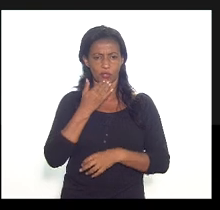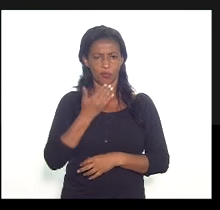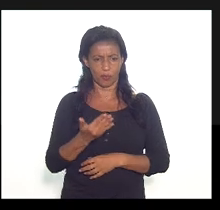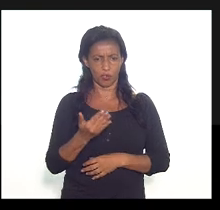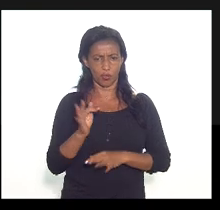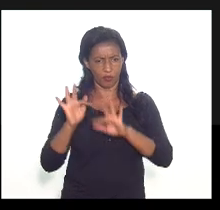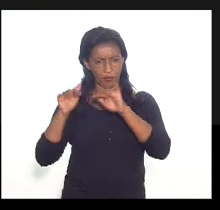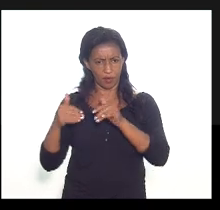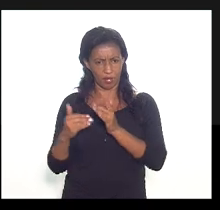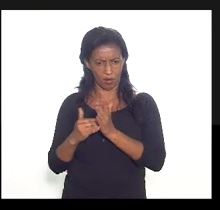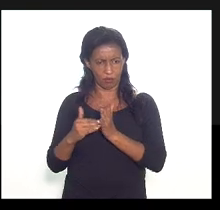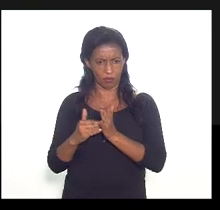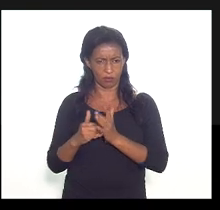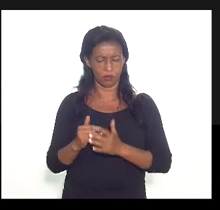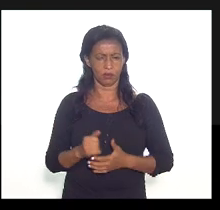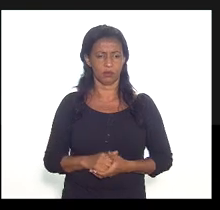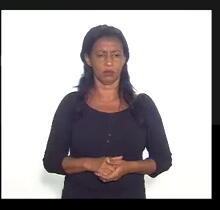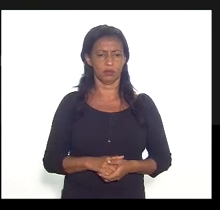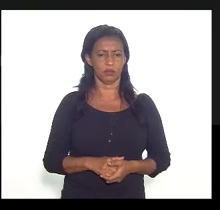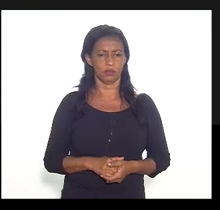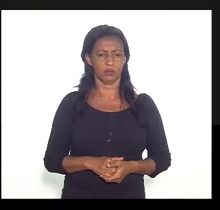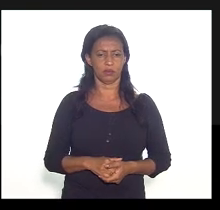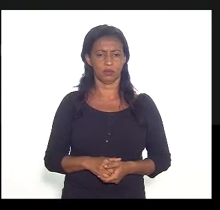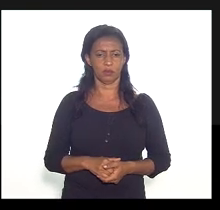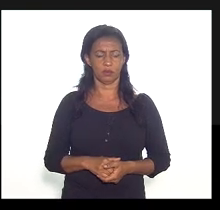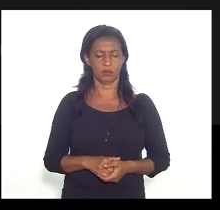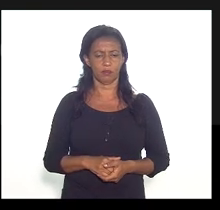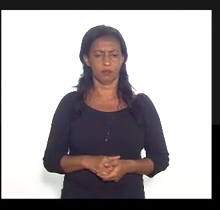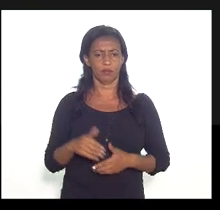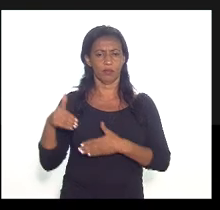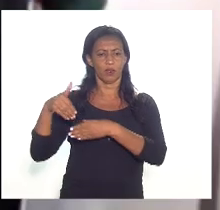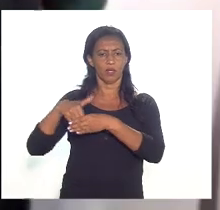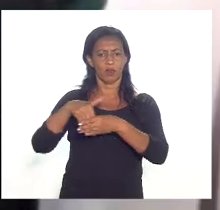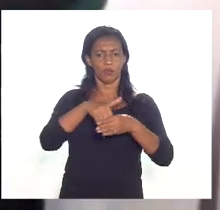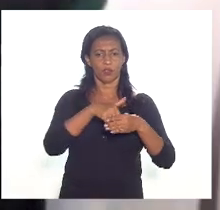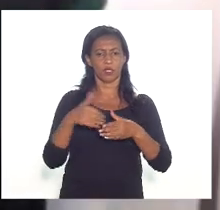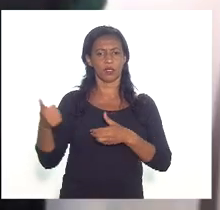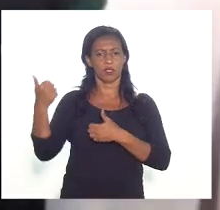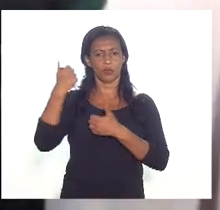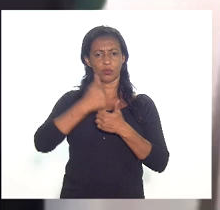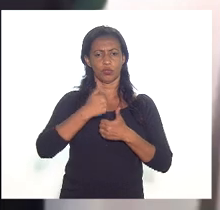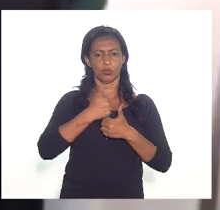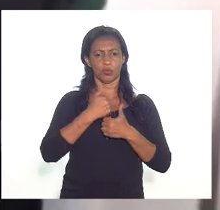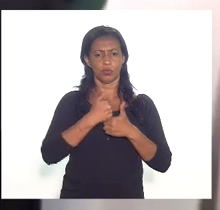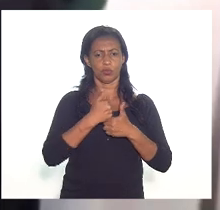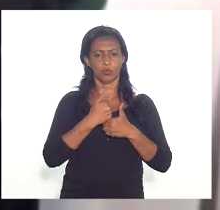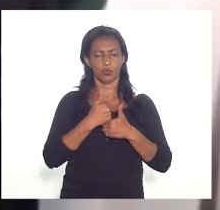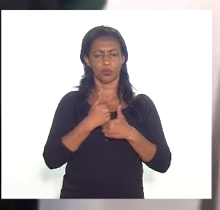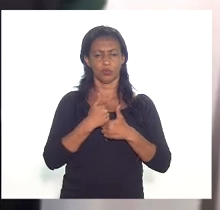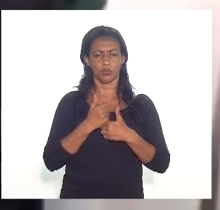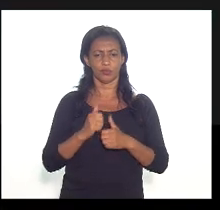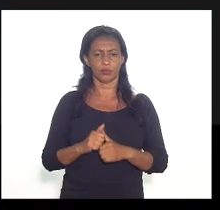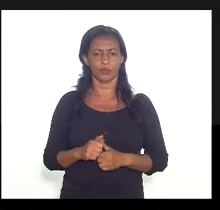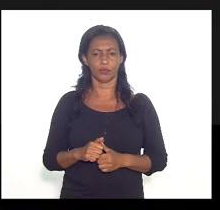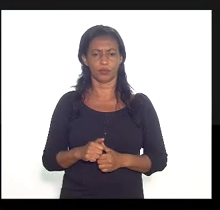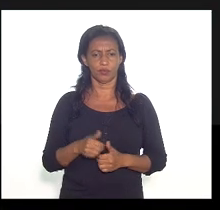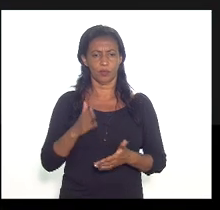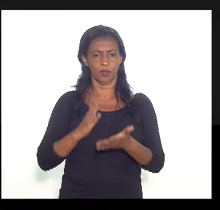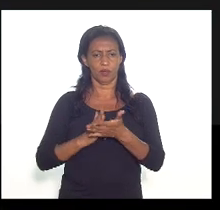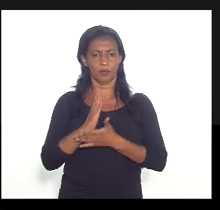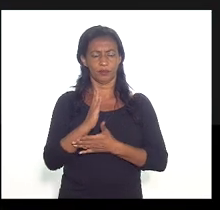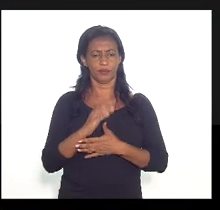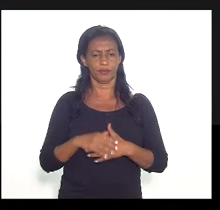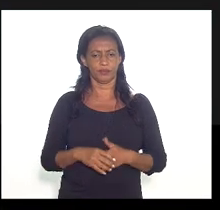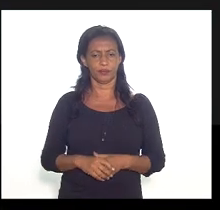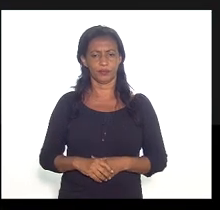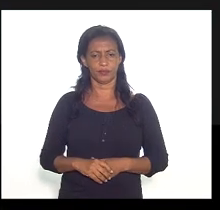final. Deferida a forma final de redação. Obrigado. Em votação, substitutivo. Os que aprovam, permaneçam como estão, aprovado.